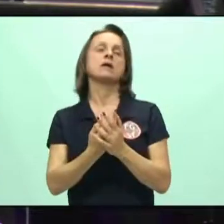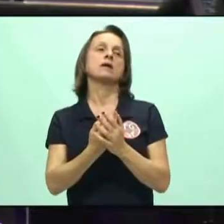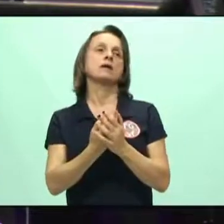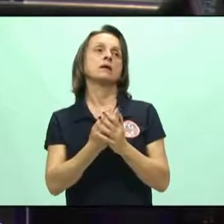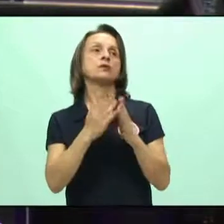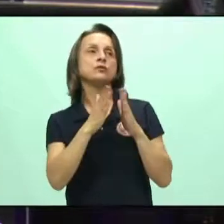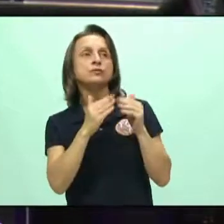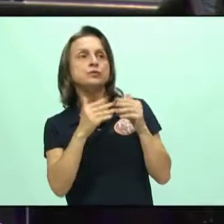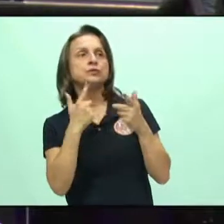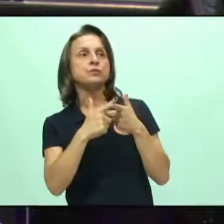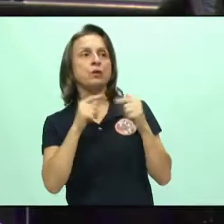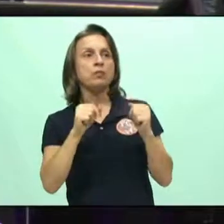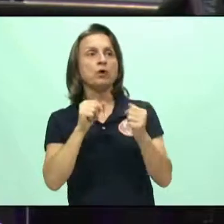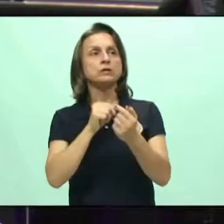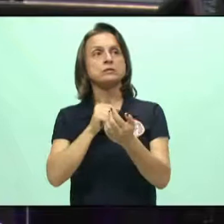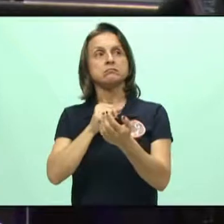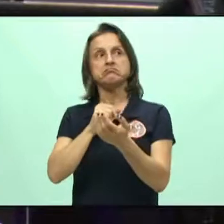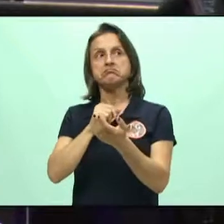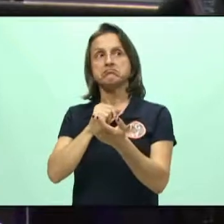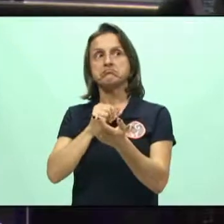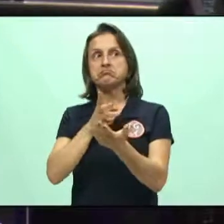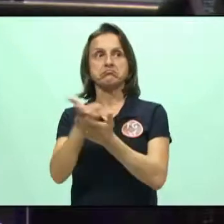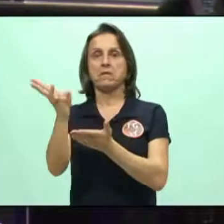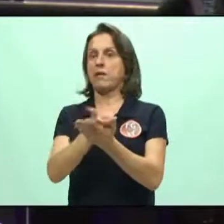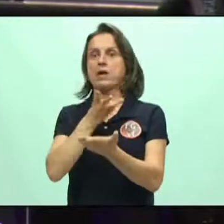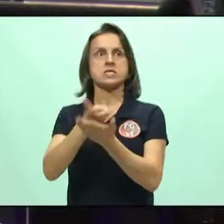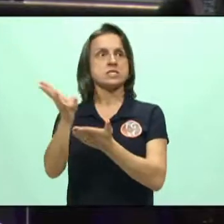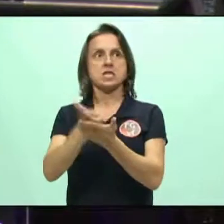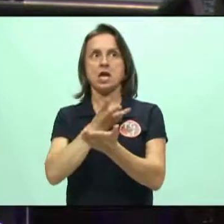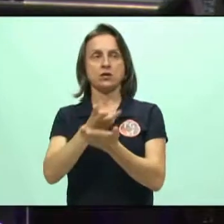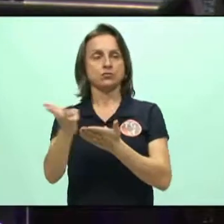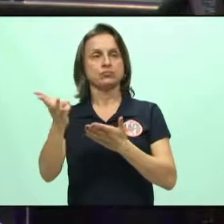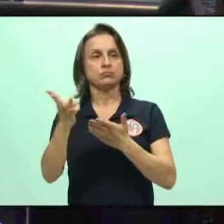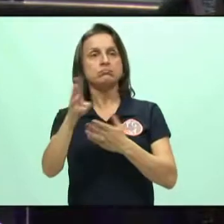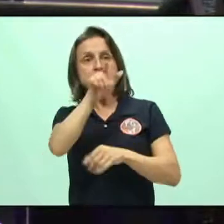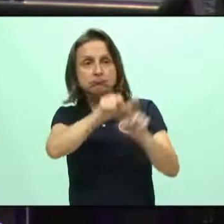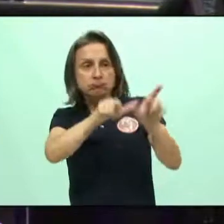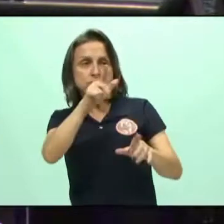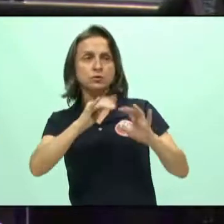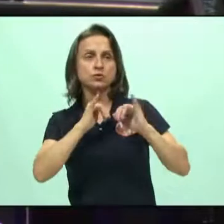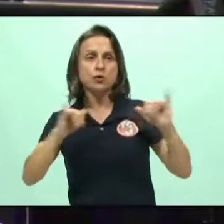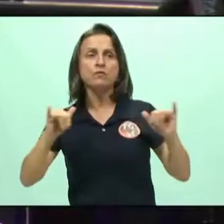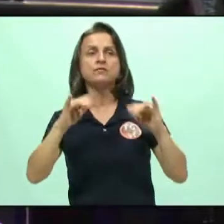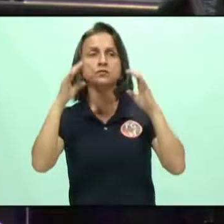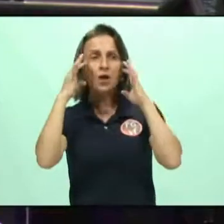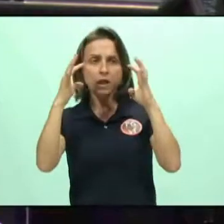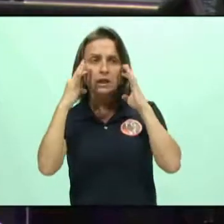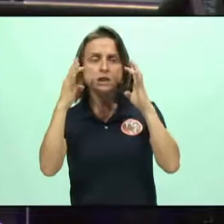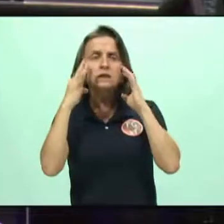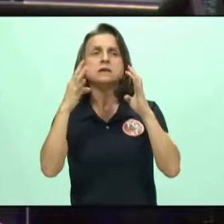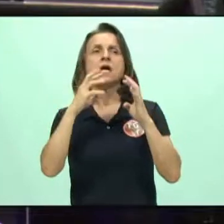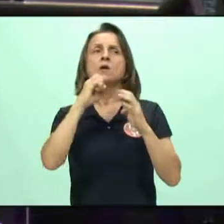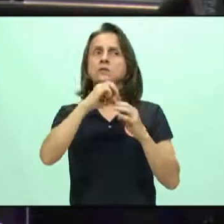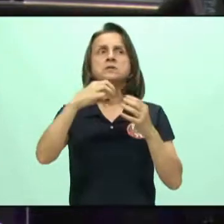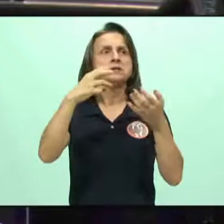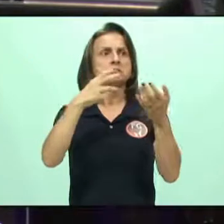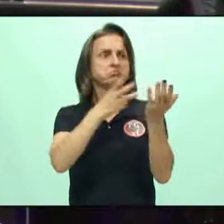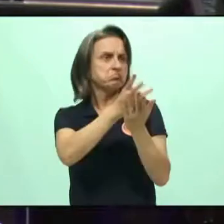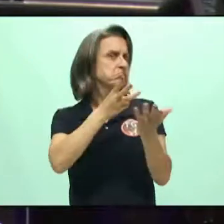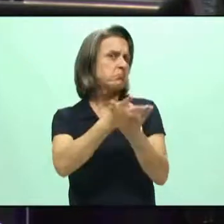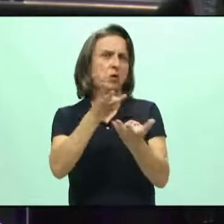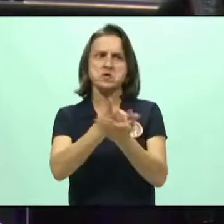WhatsApp e eu vou pedir para o pessoal ficar atento até aqui os vereadores da câmara se alguém mandar alguma